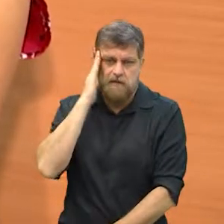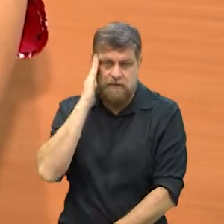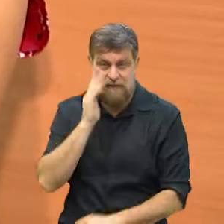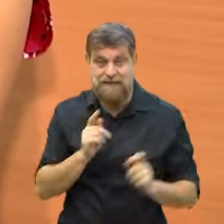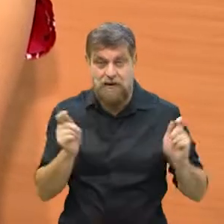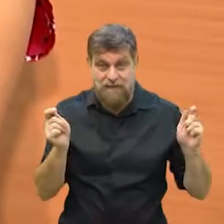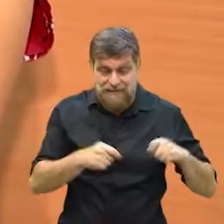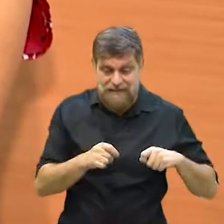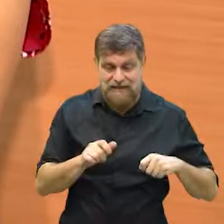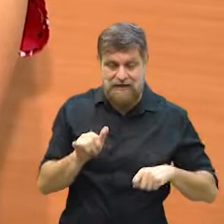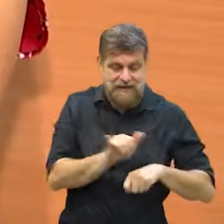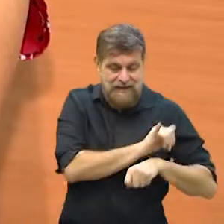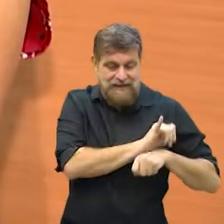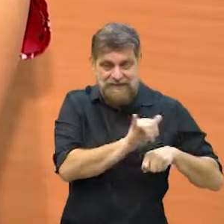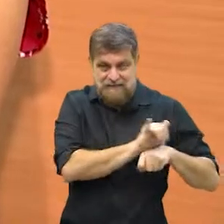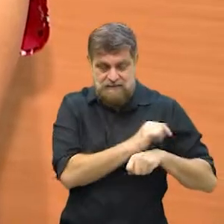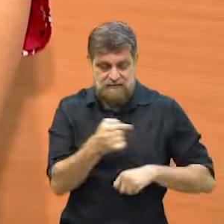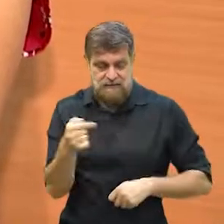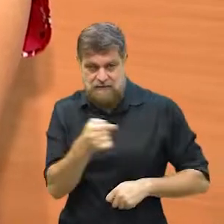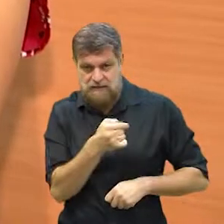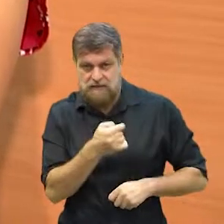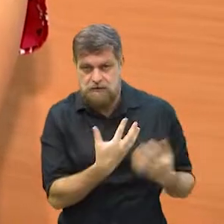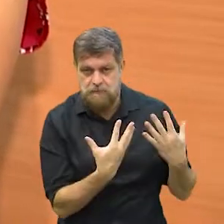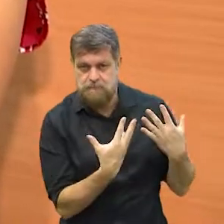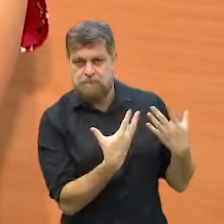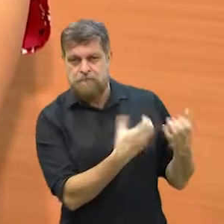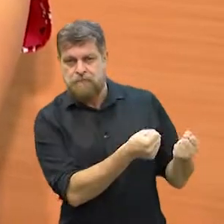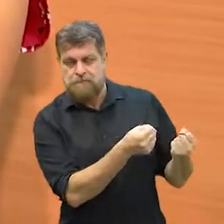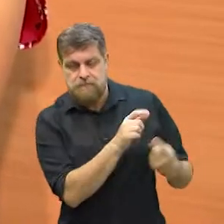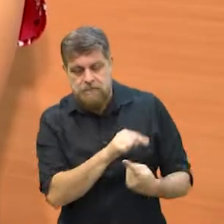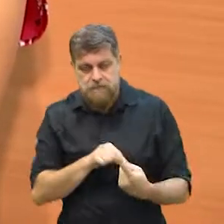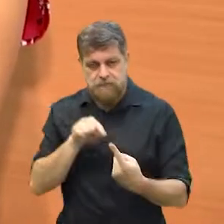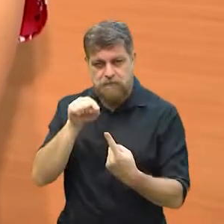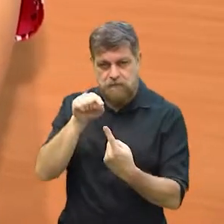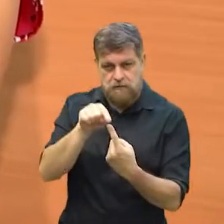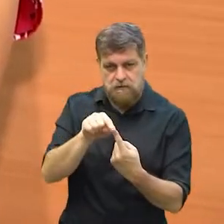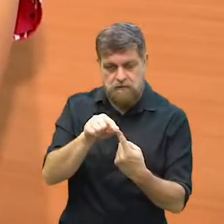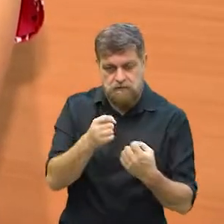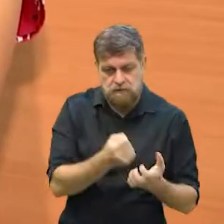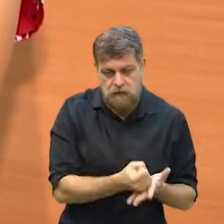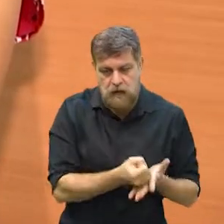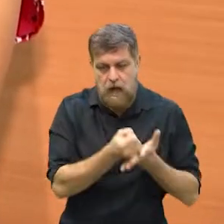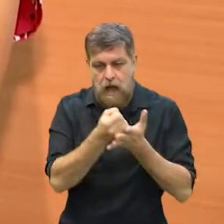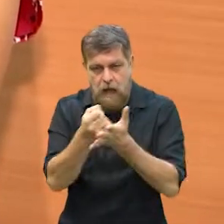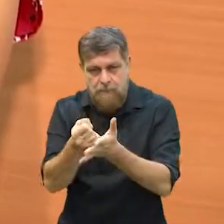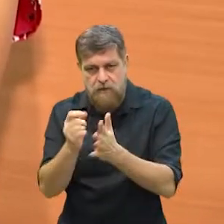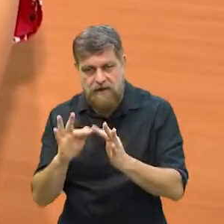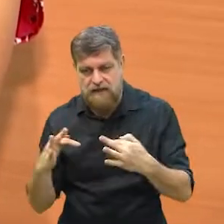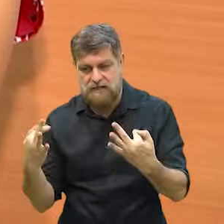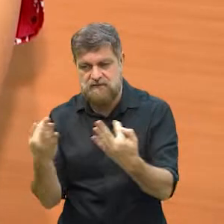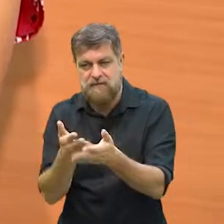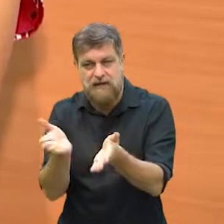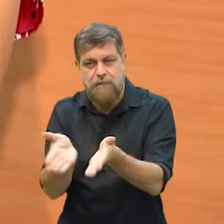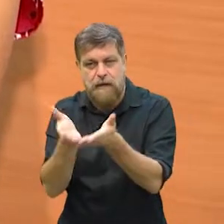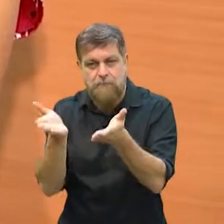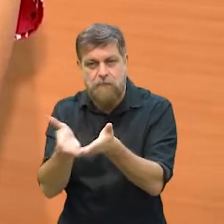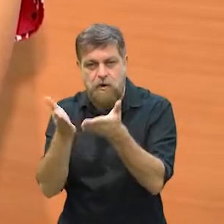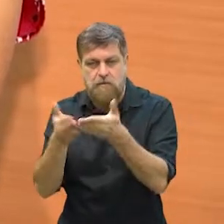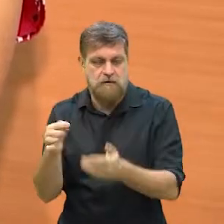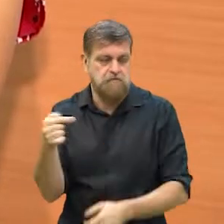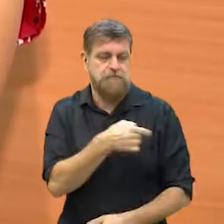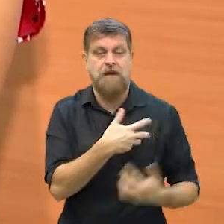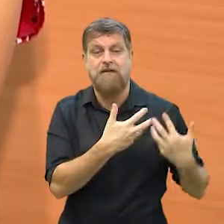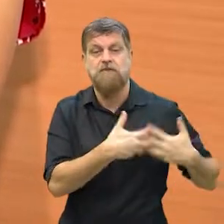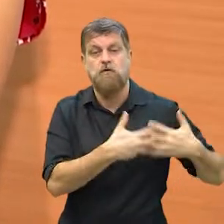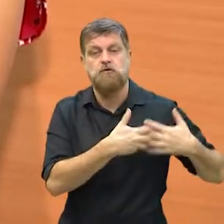isso possibilita que a estratégia adotada para dar o suporte para essas famílias, ela passa